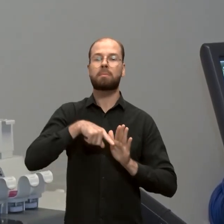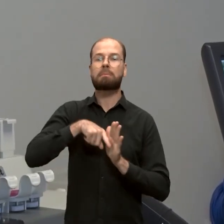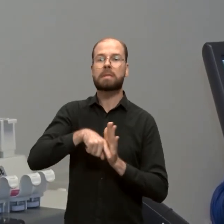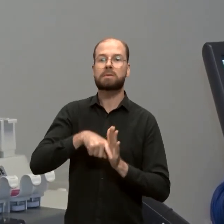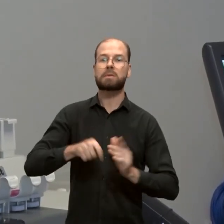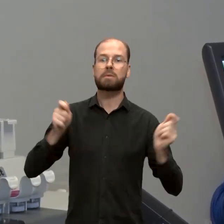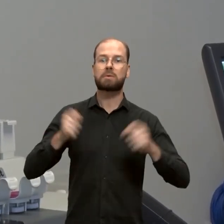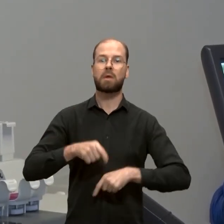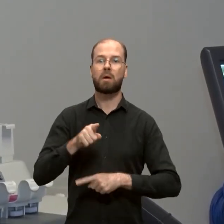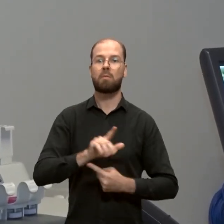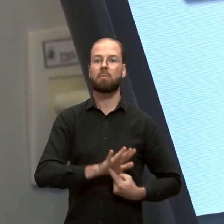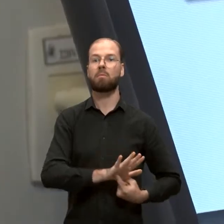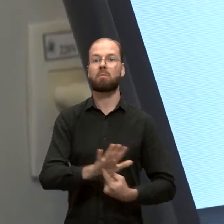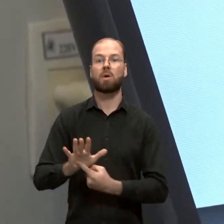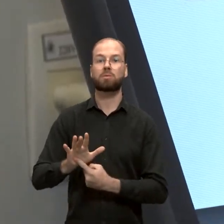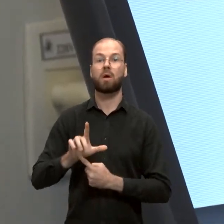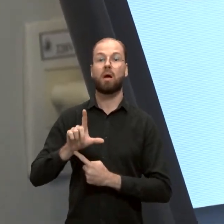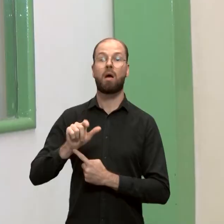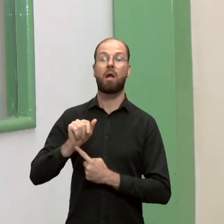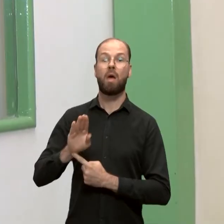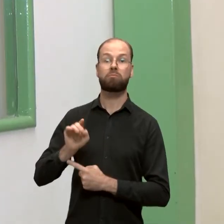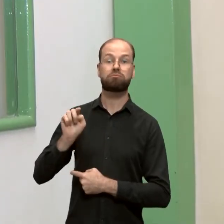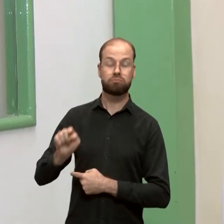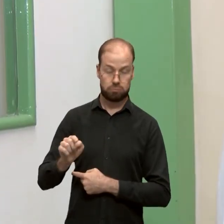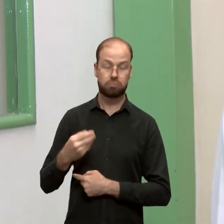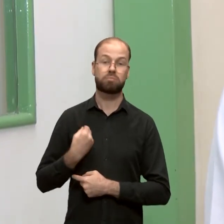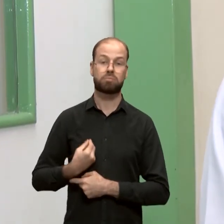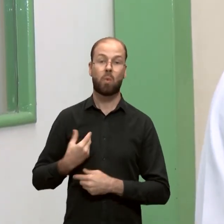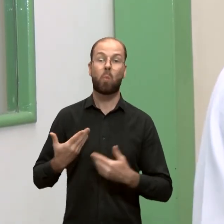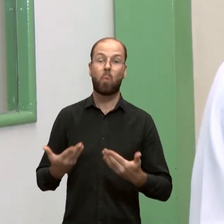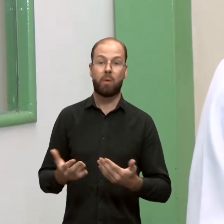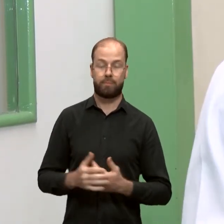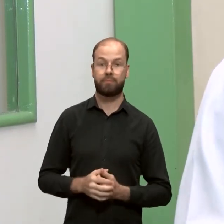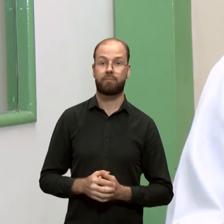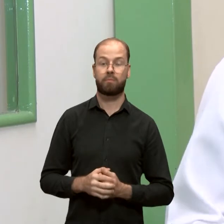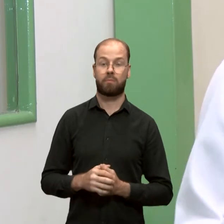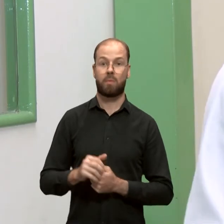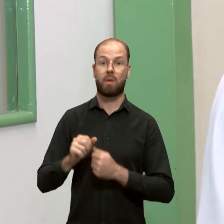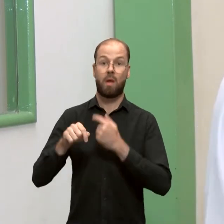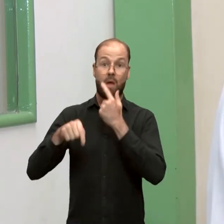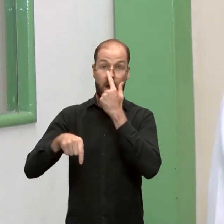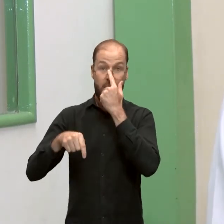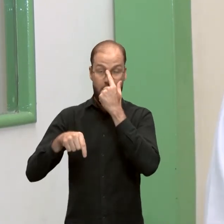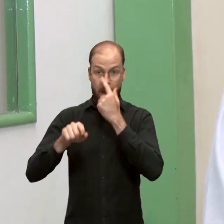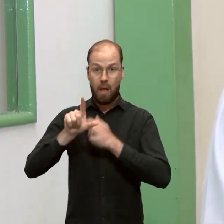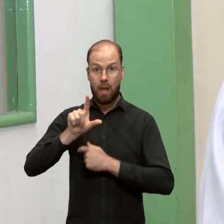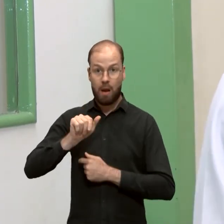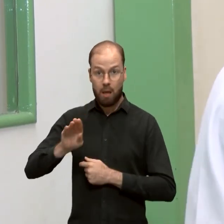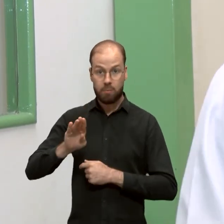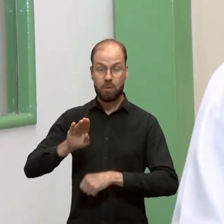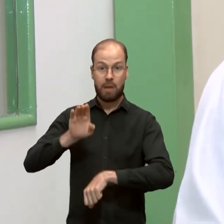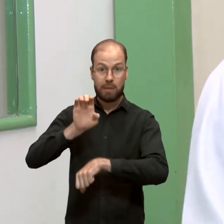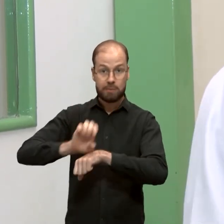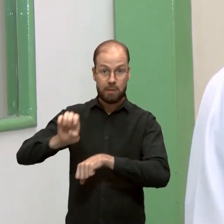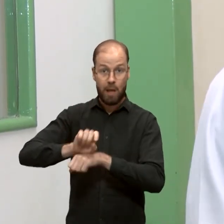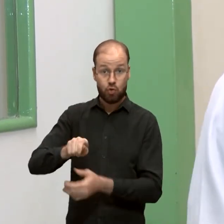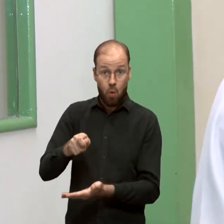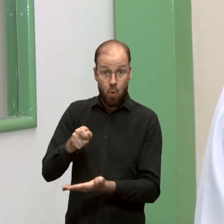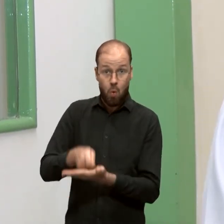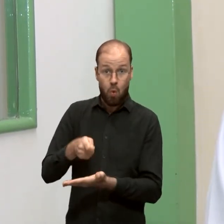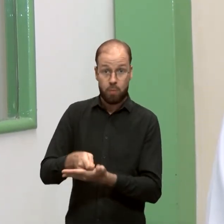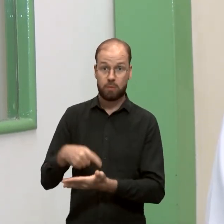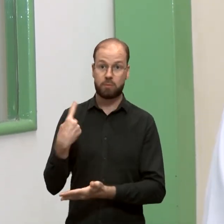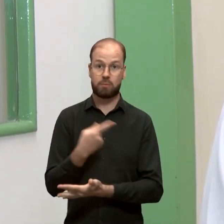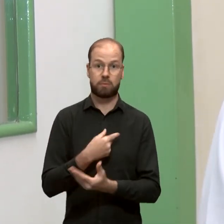que o laboratório atende? Isso. Hoje o laboratório, além do estágio obrigatório que nós ofertamos para